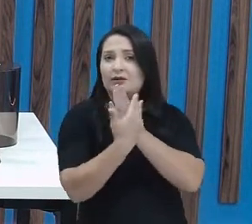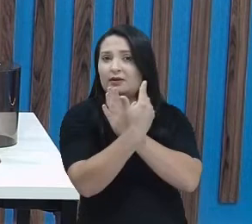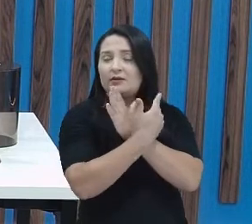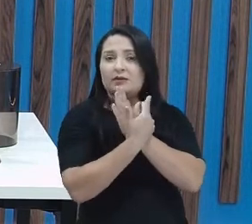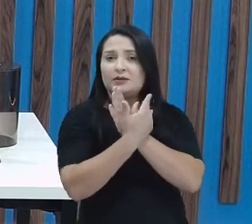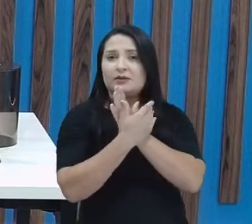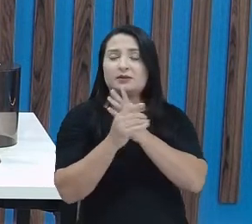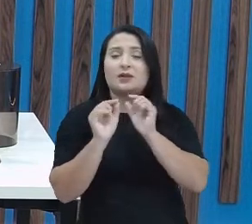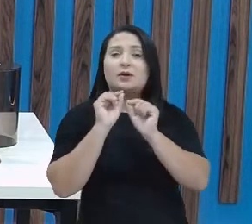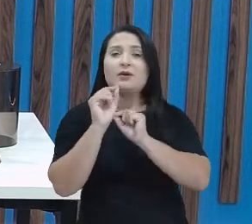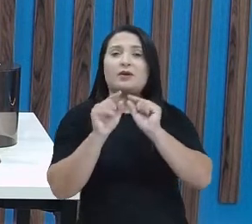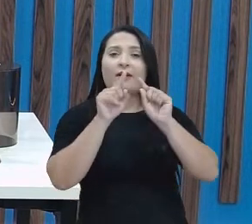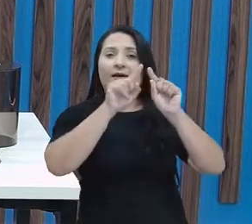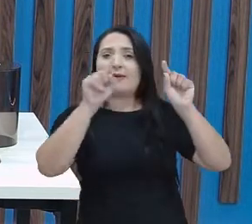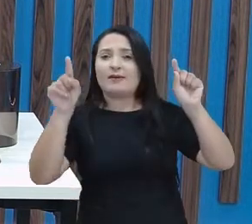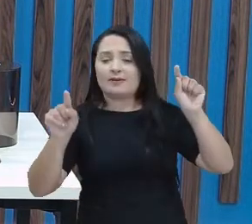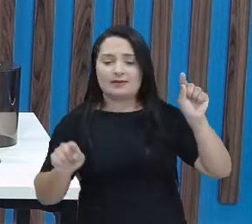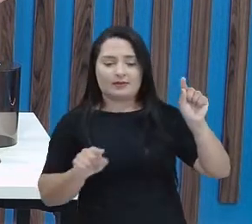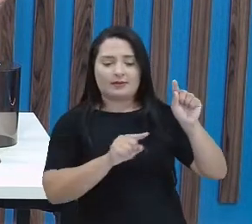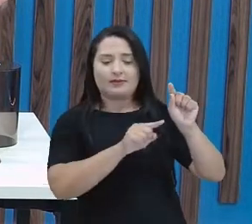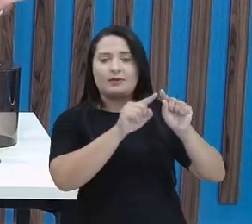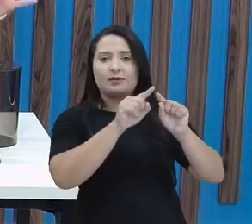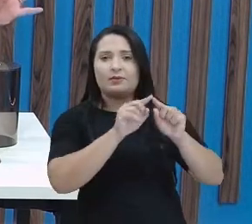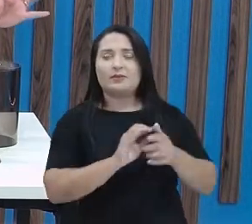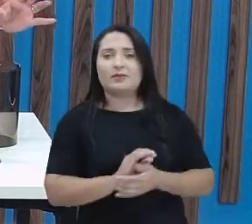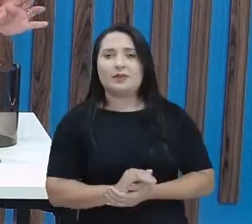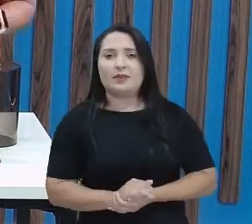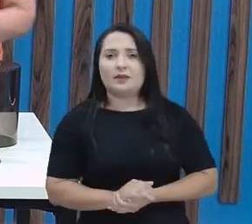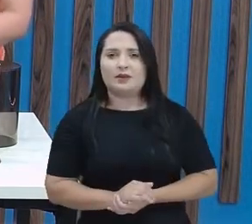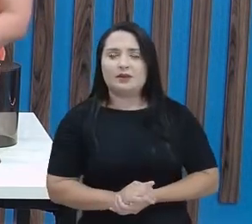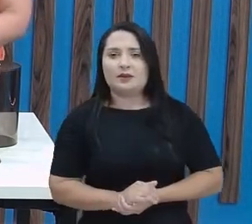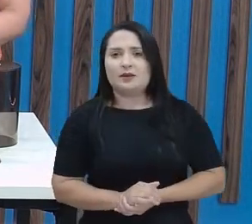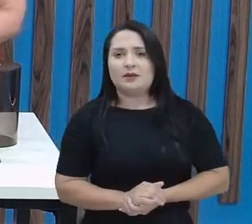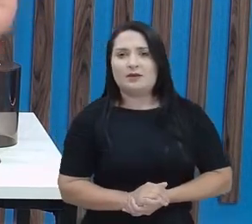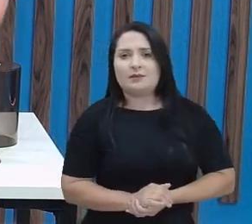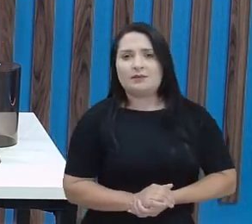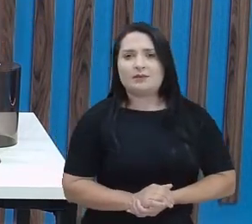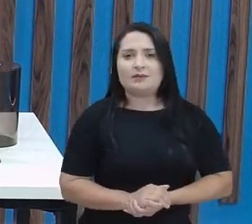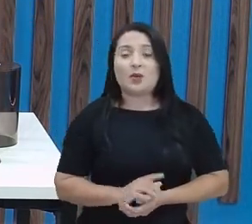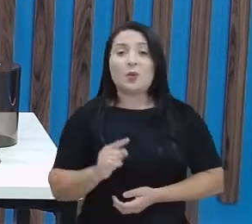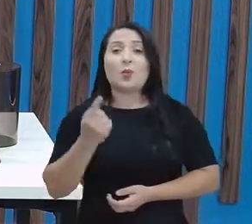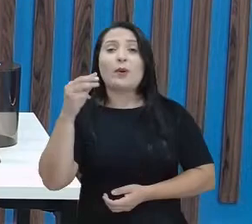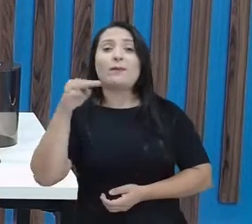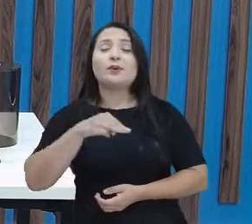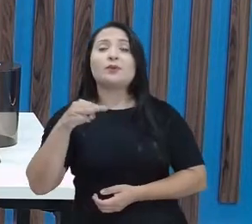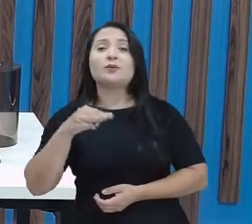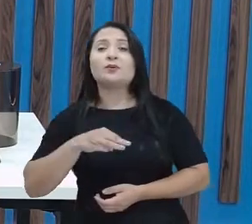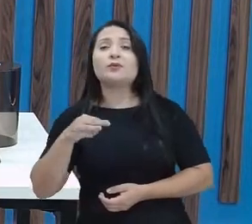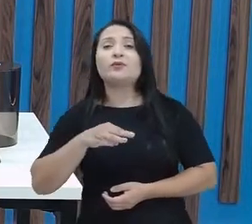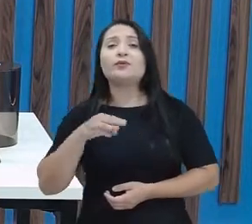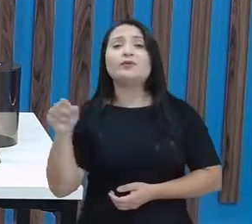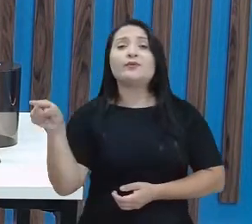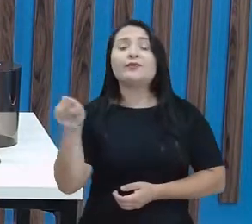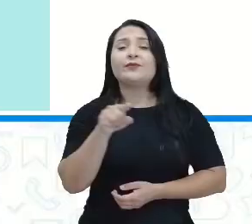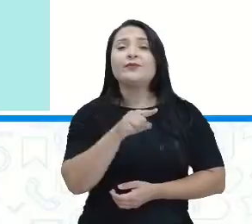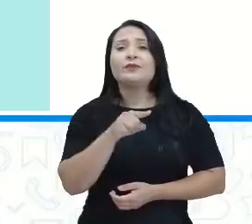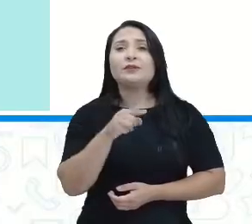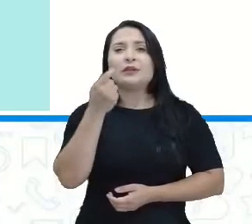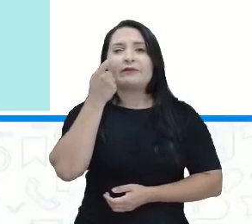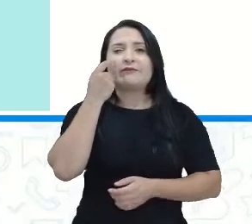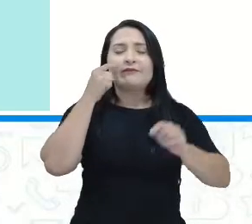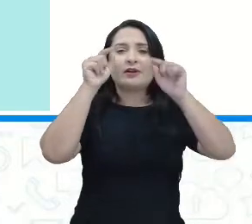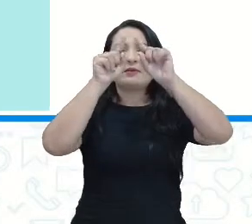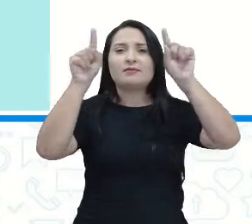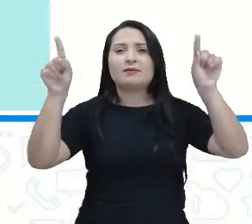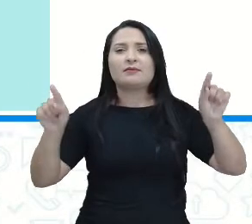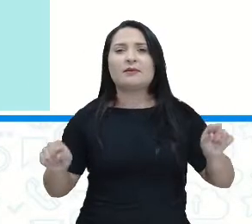forma retangular. Então, eu vou dar agora 1 minutinho para vocês, de olho aí na